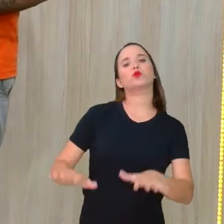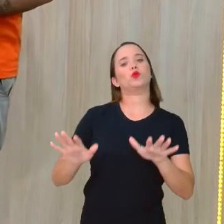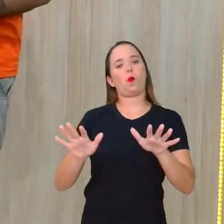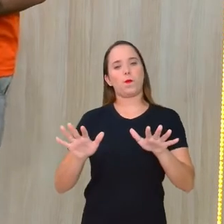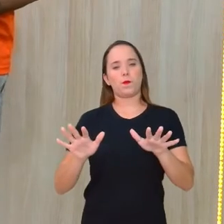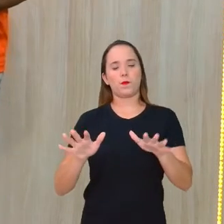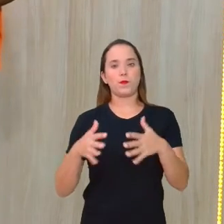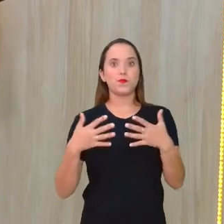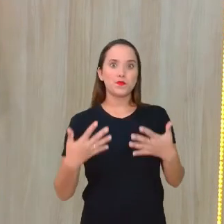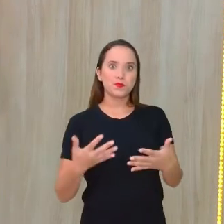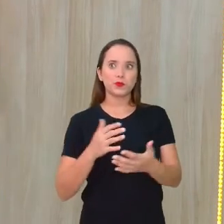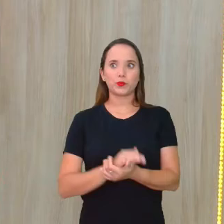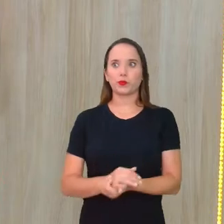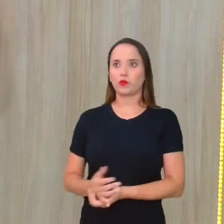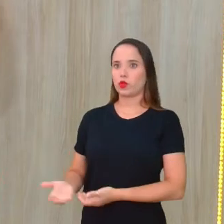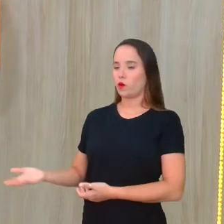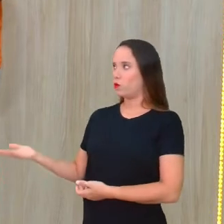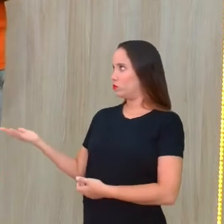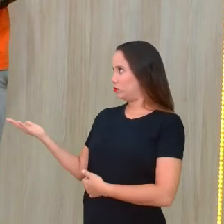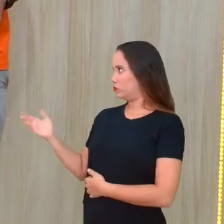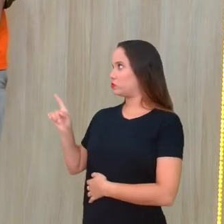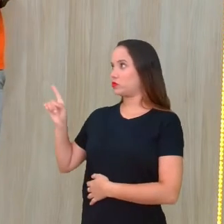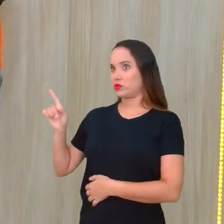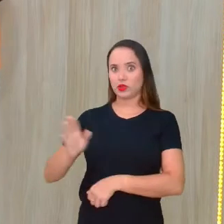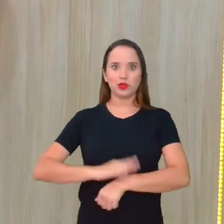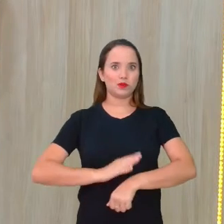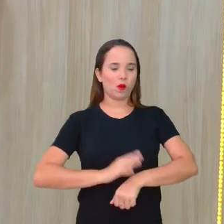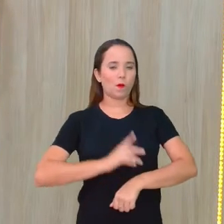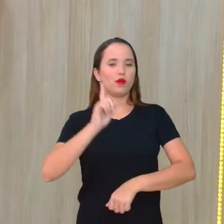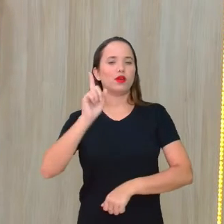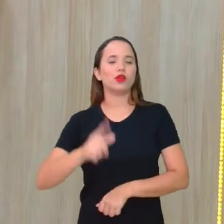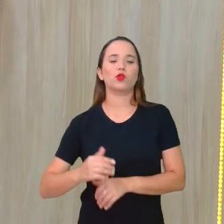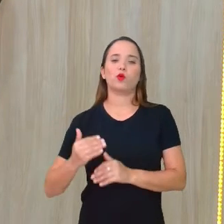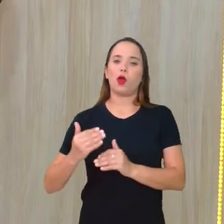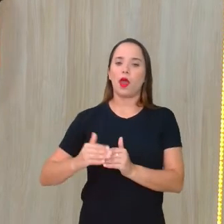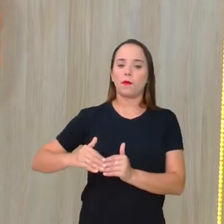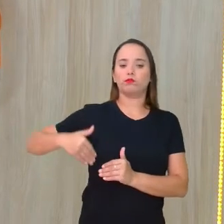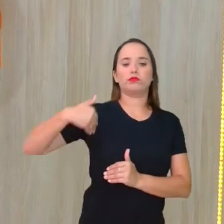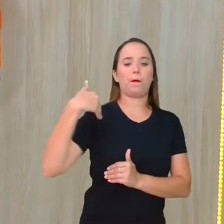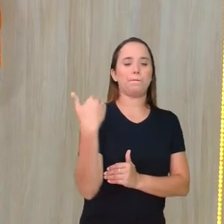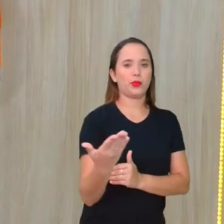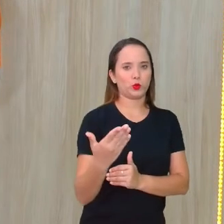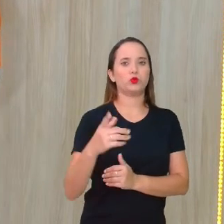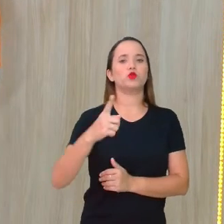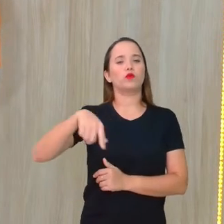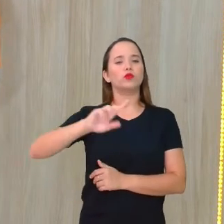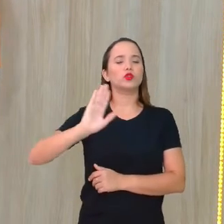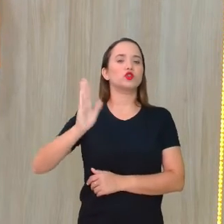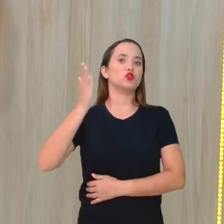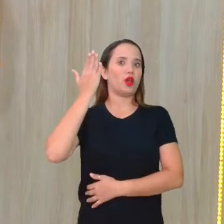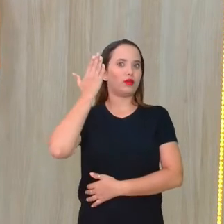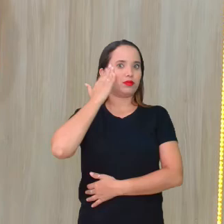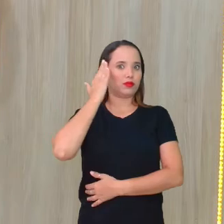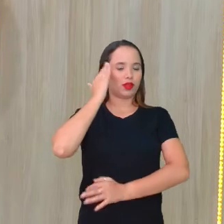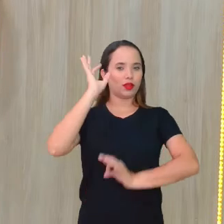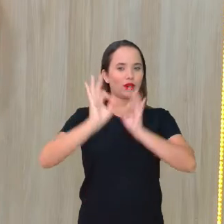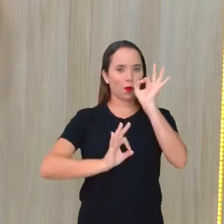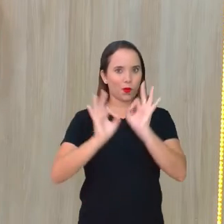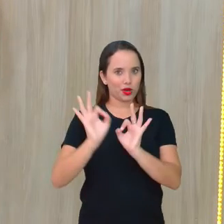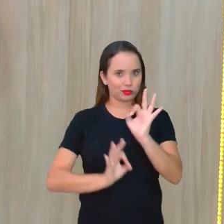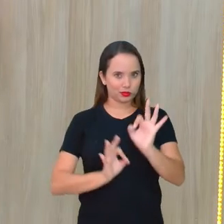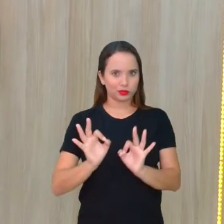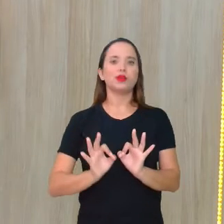é? Então, esse estágio aqui, ele seria um estágio posterior a você já saber organizar